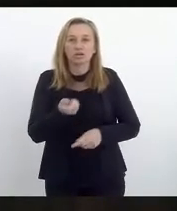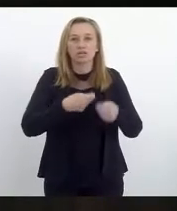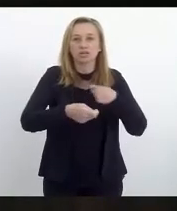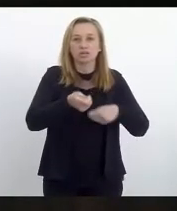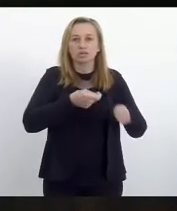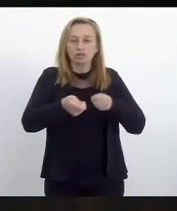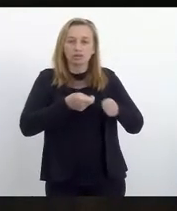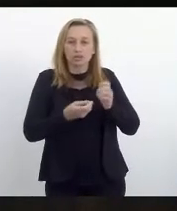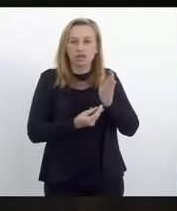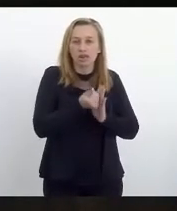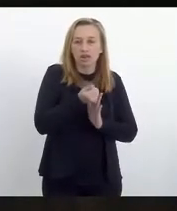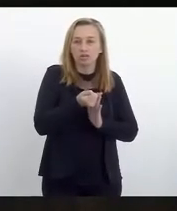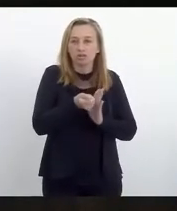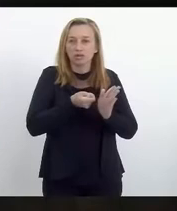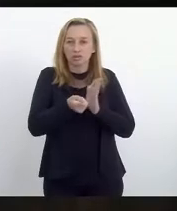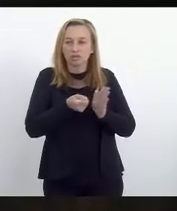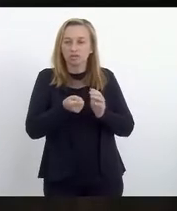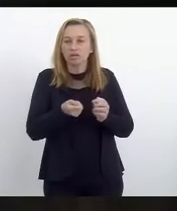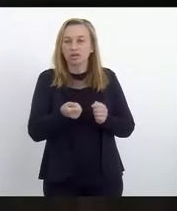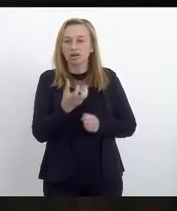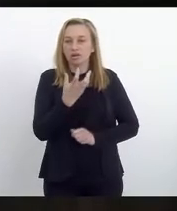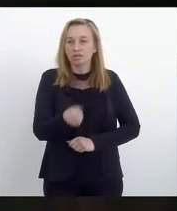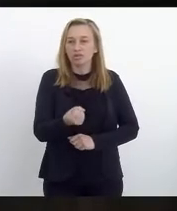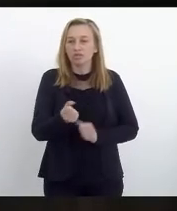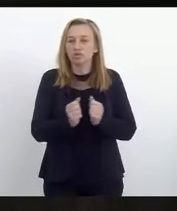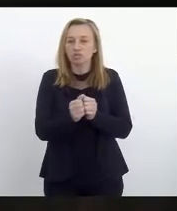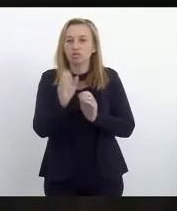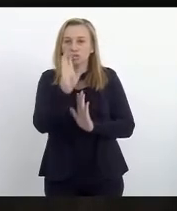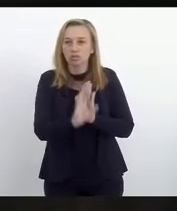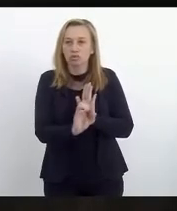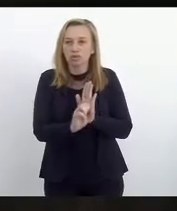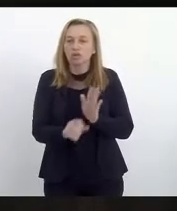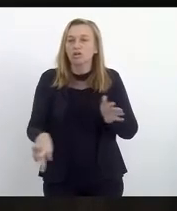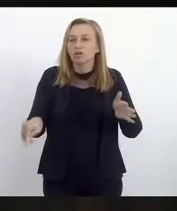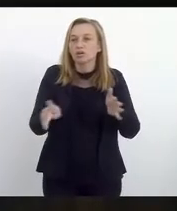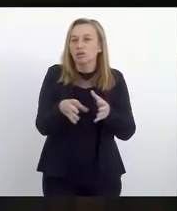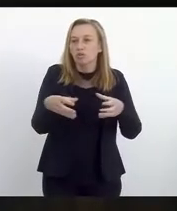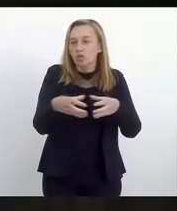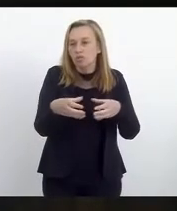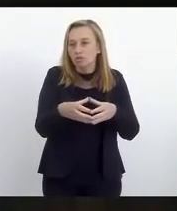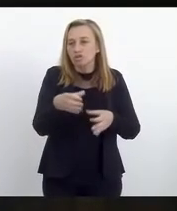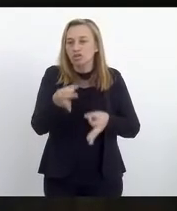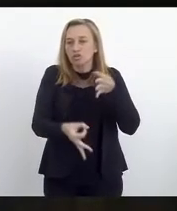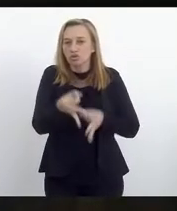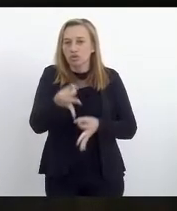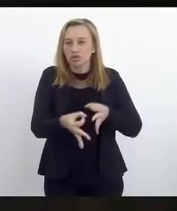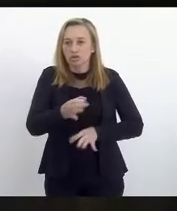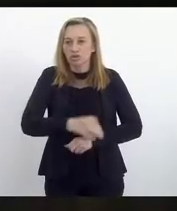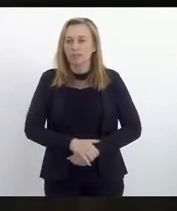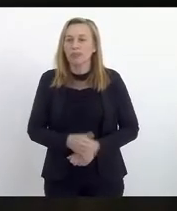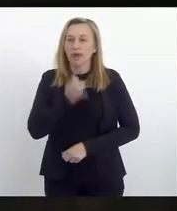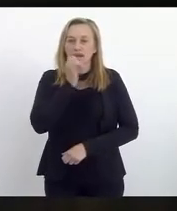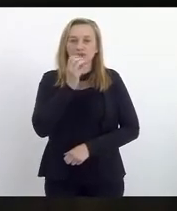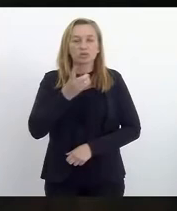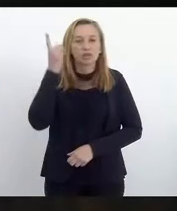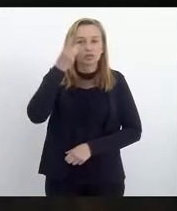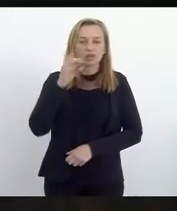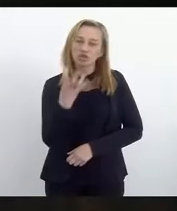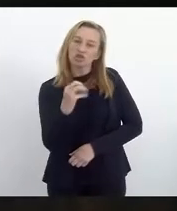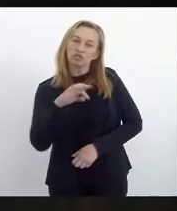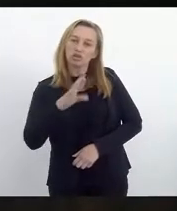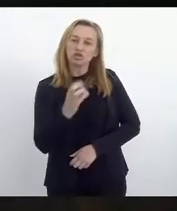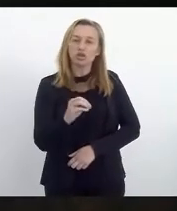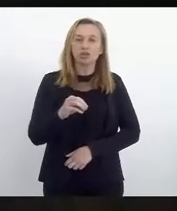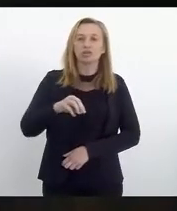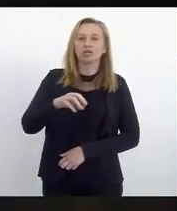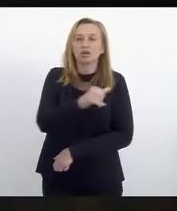orçamento, finanças, fiscalização financeira e controle favorável com emenda da Comissão de Constituição e Justiça. Relatores, deputado Chico Machado,